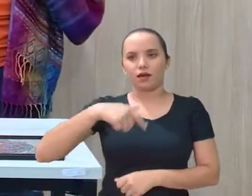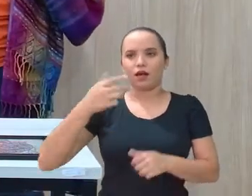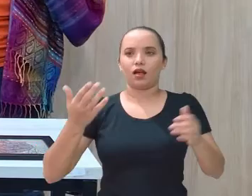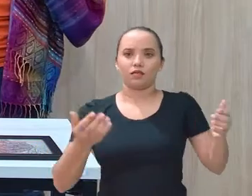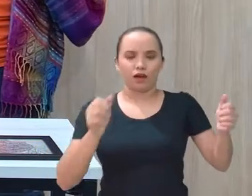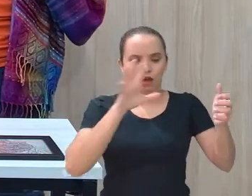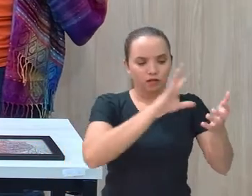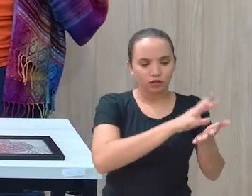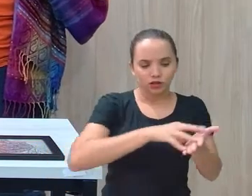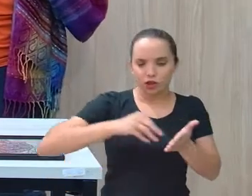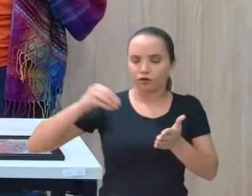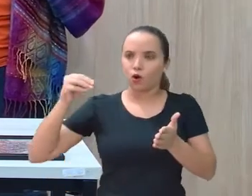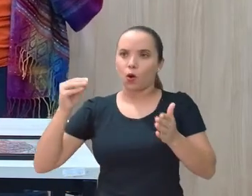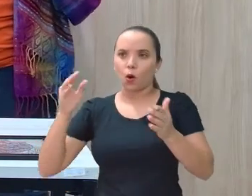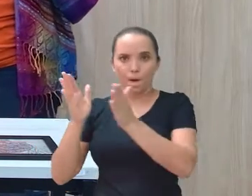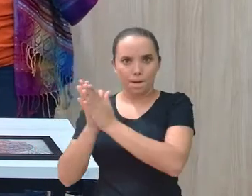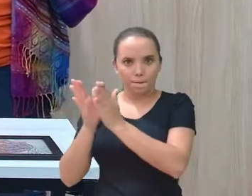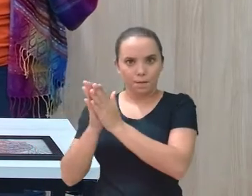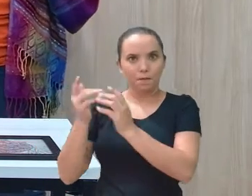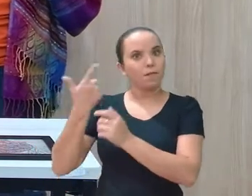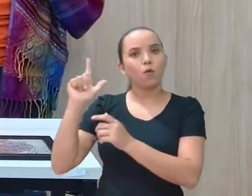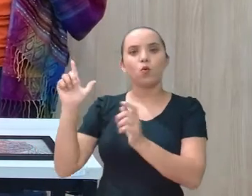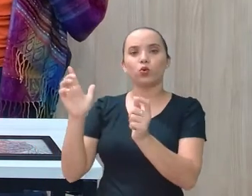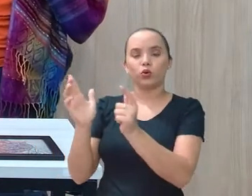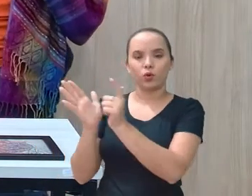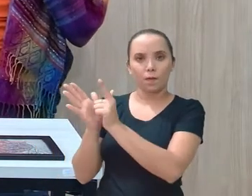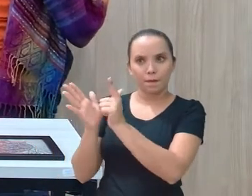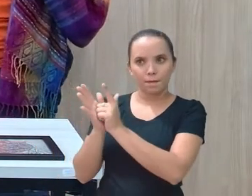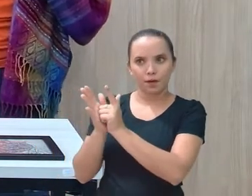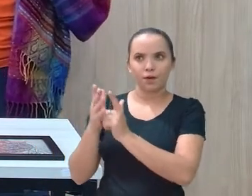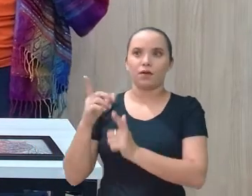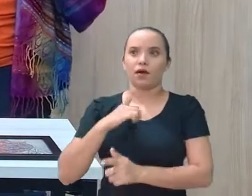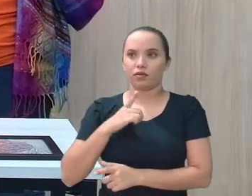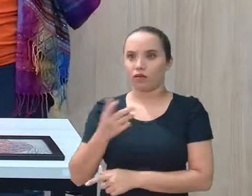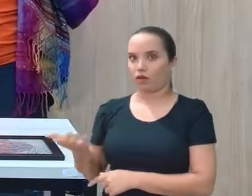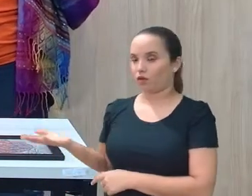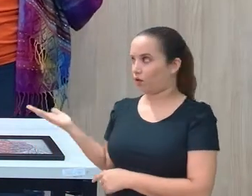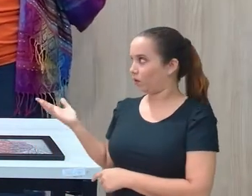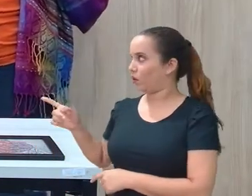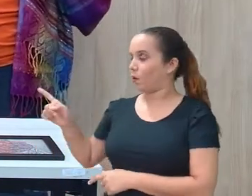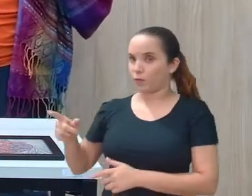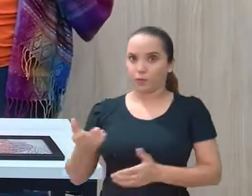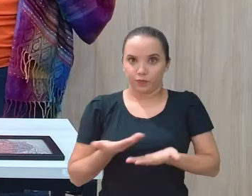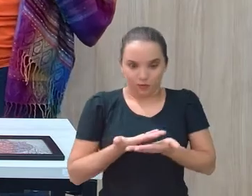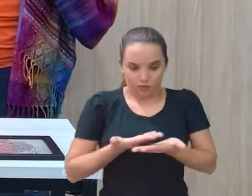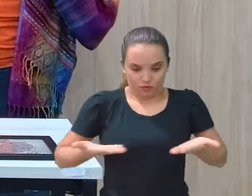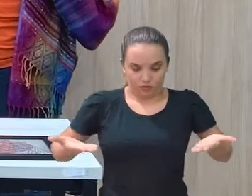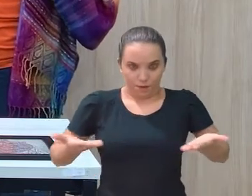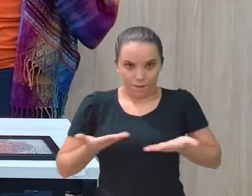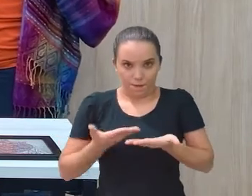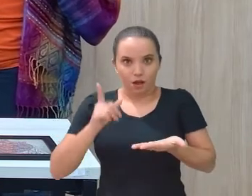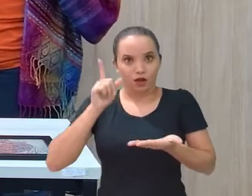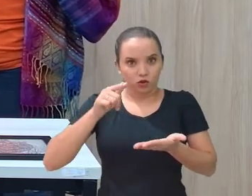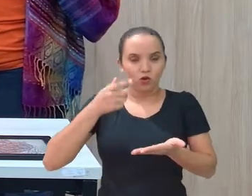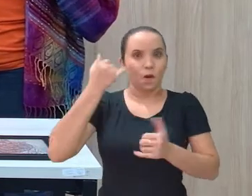aqui. A matriz embaixo, que é esse metal aqui embaixo,